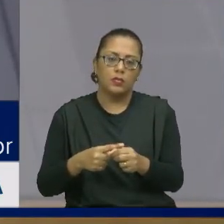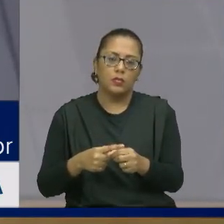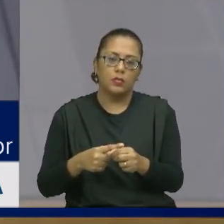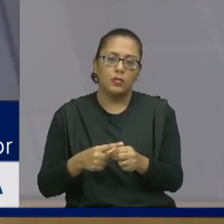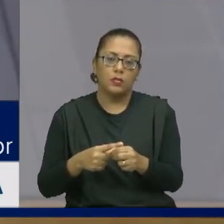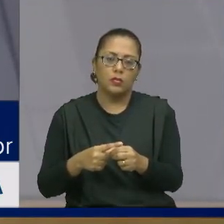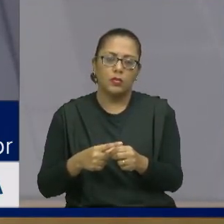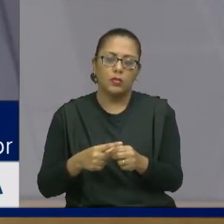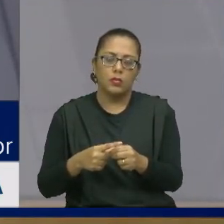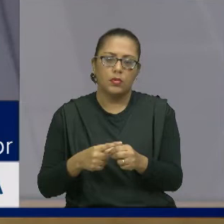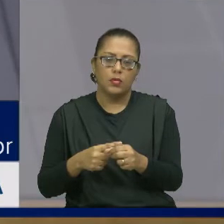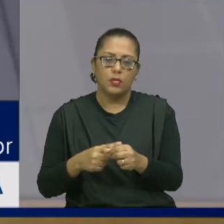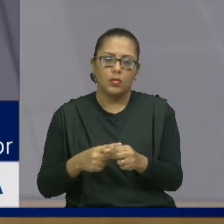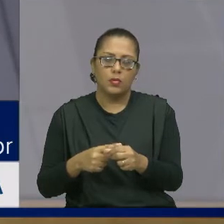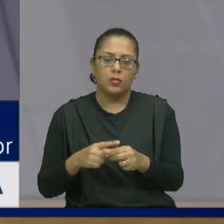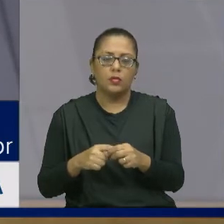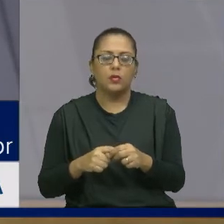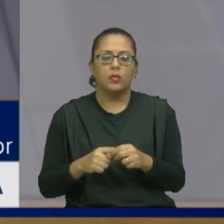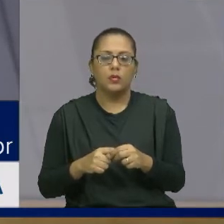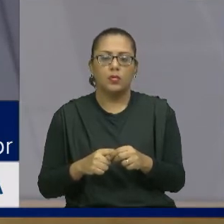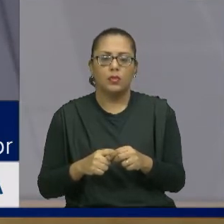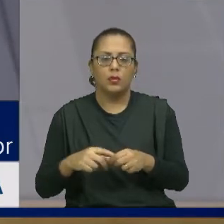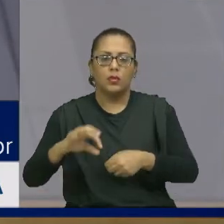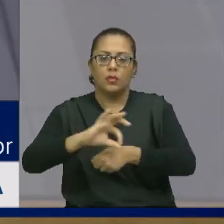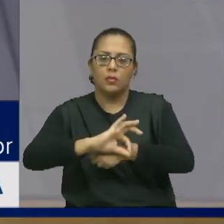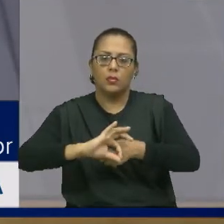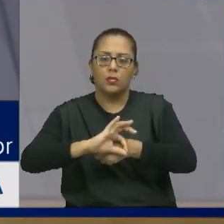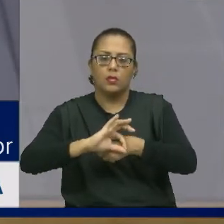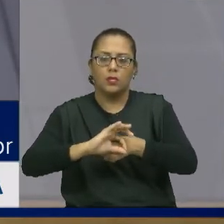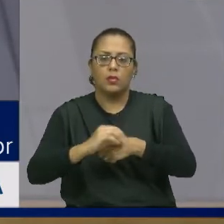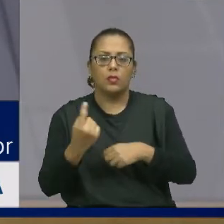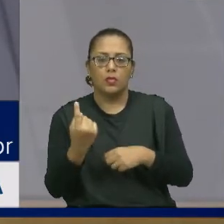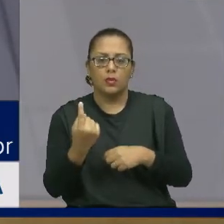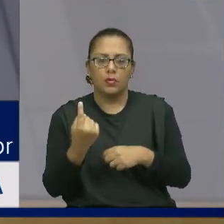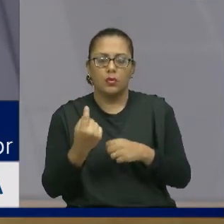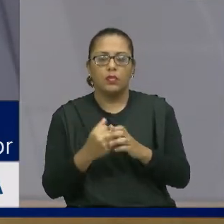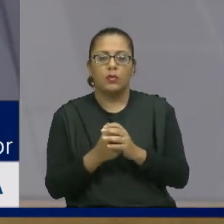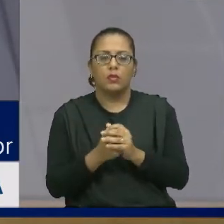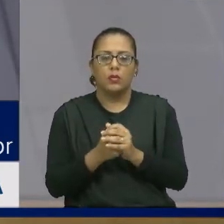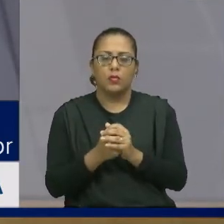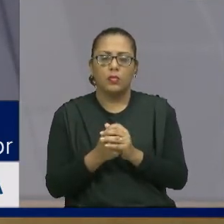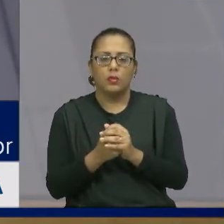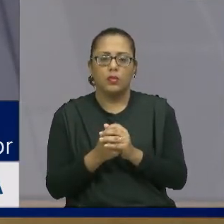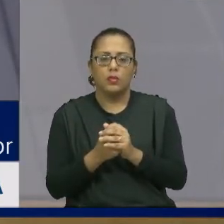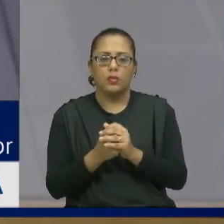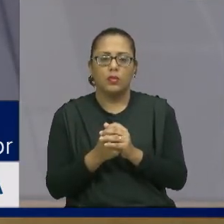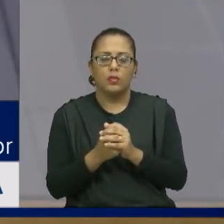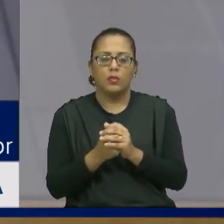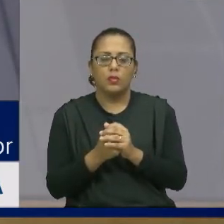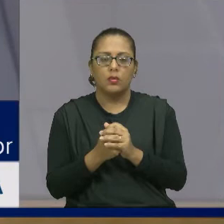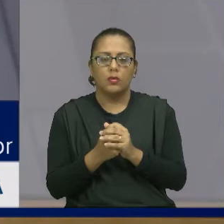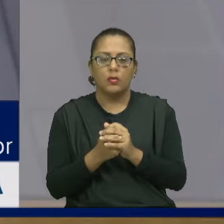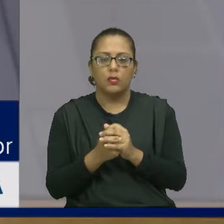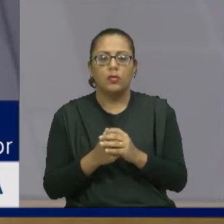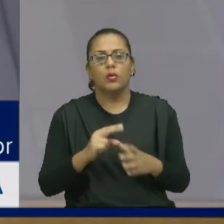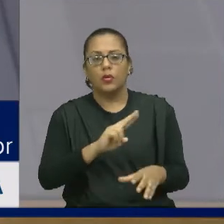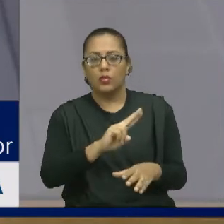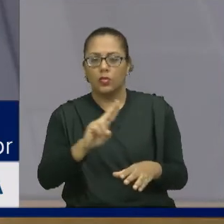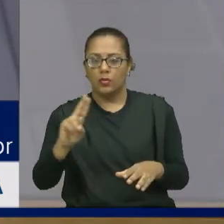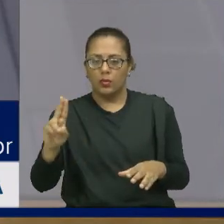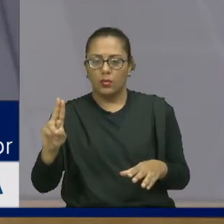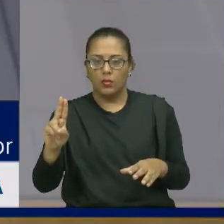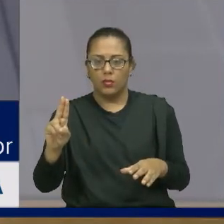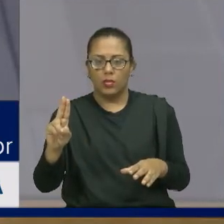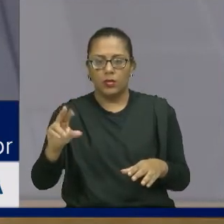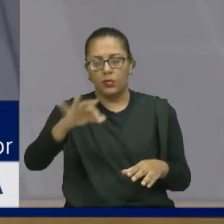parágrafo único, os presidentes dos conselhos recursais serão nomeados pelo